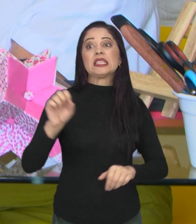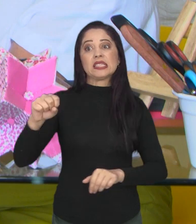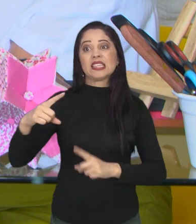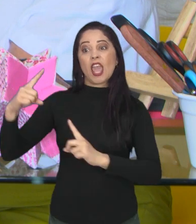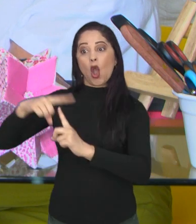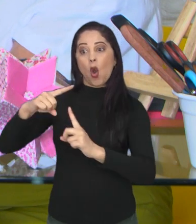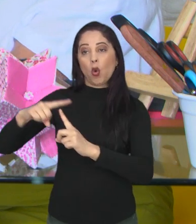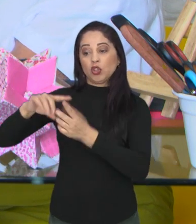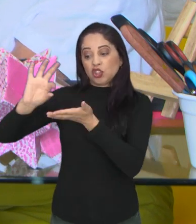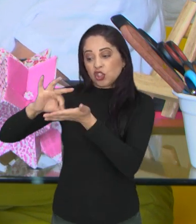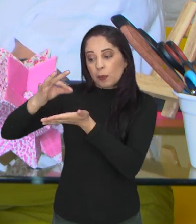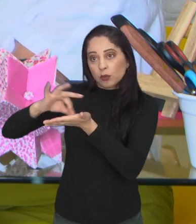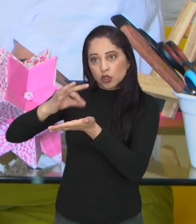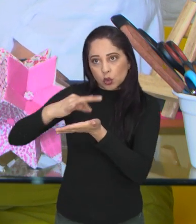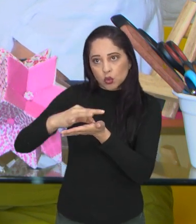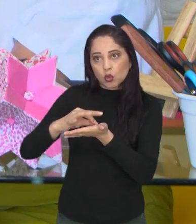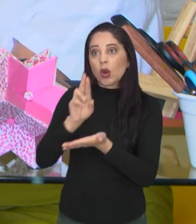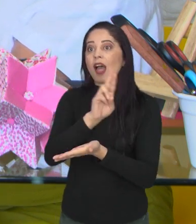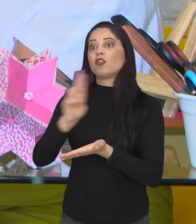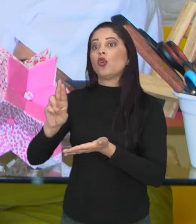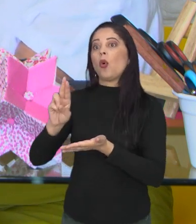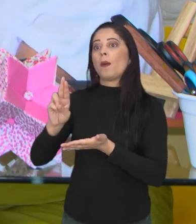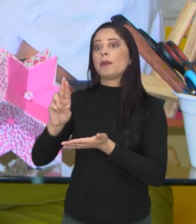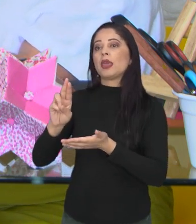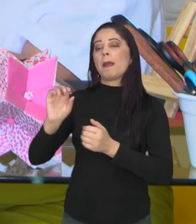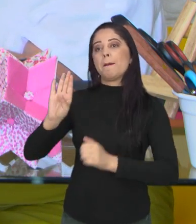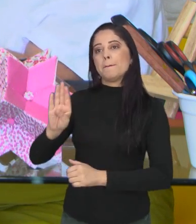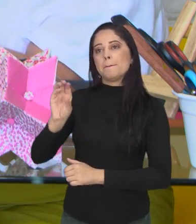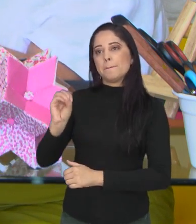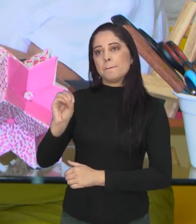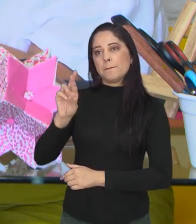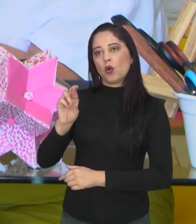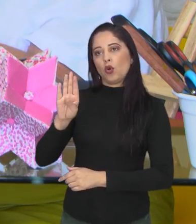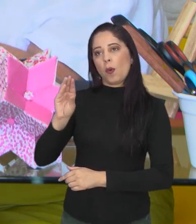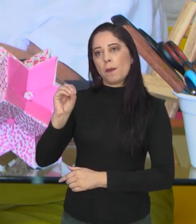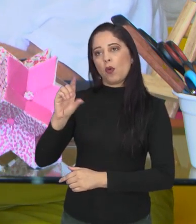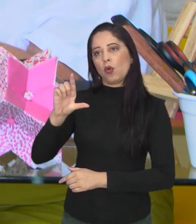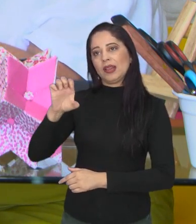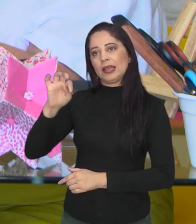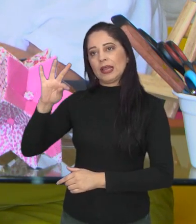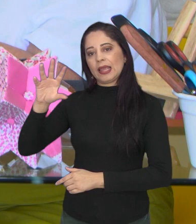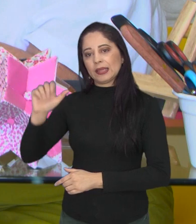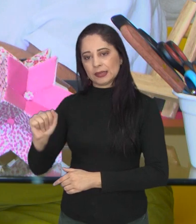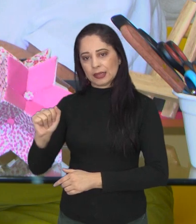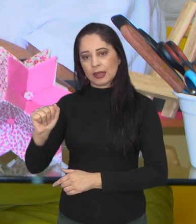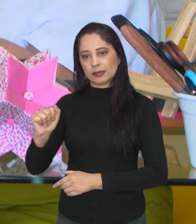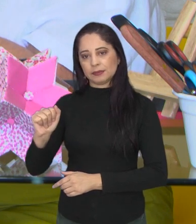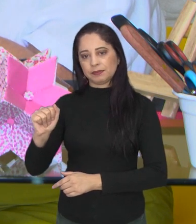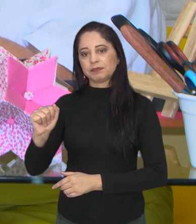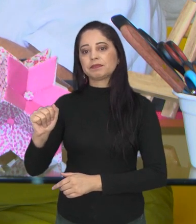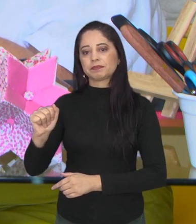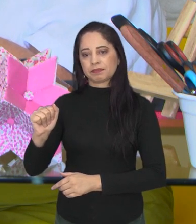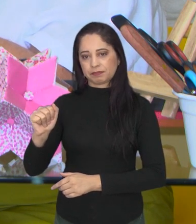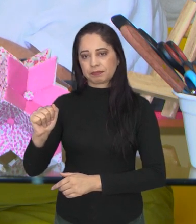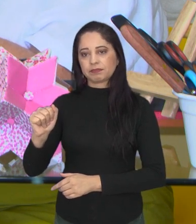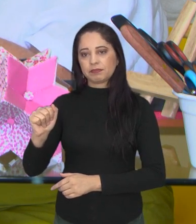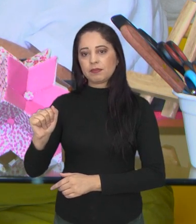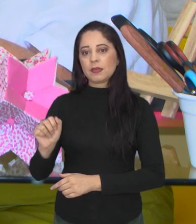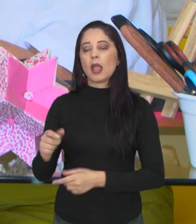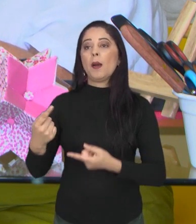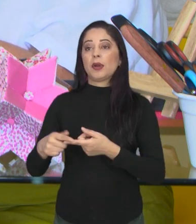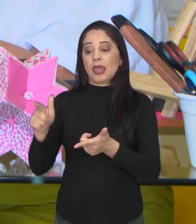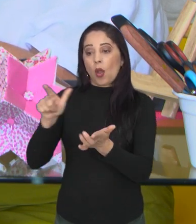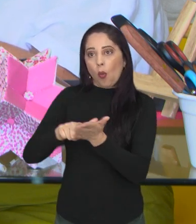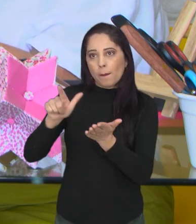de costura se chama costura borboleta Então você vai unir os papéis com a linha encerada